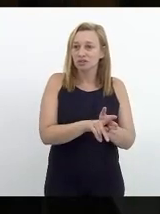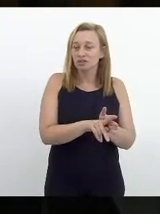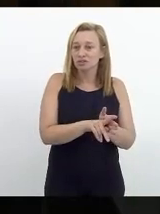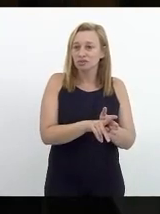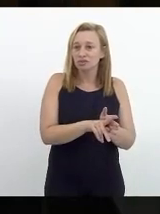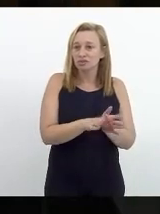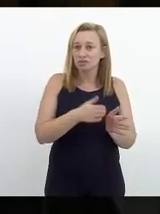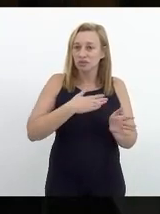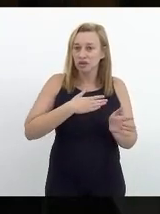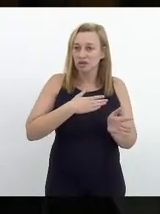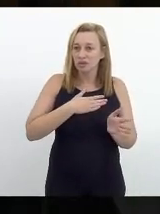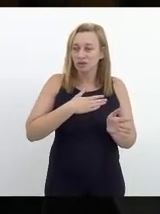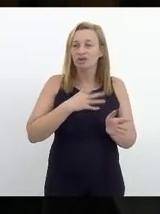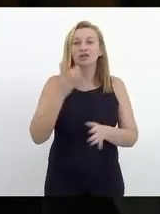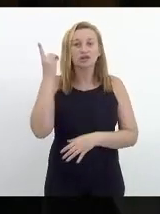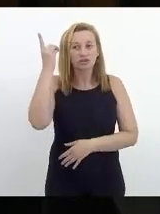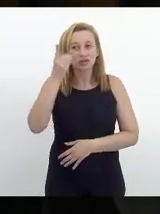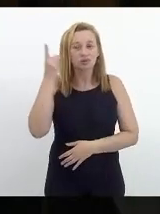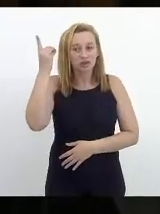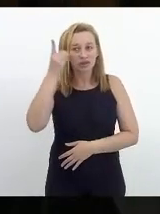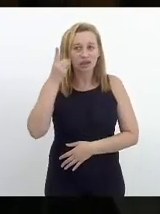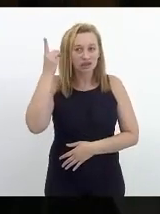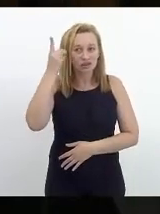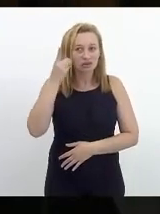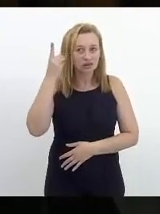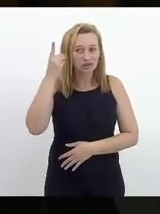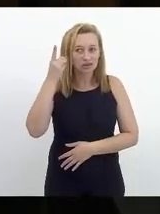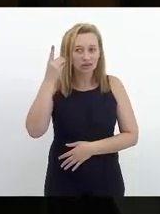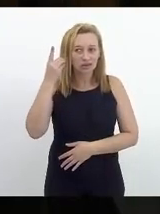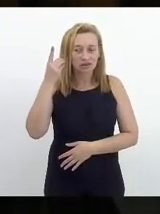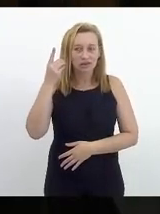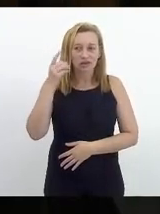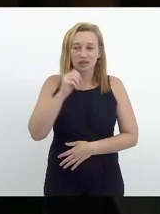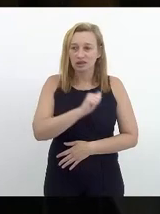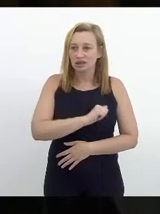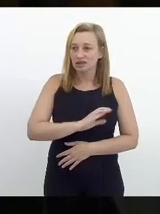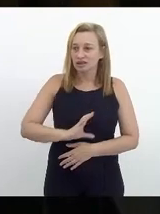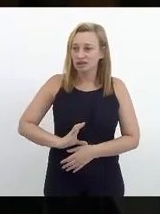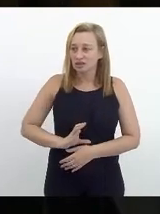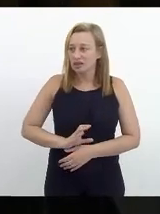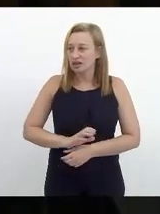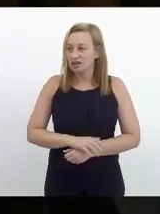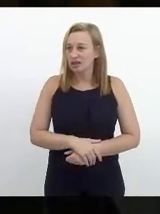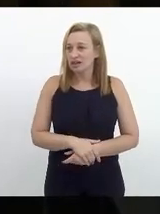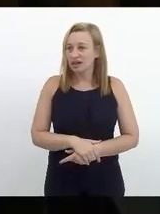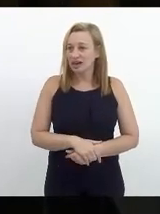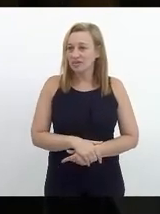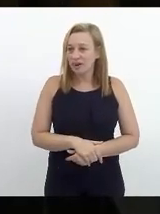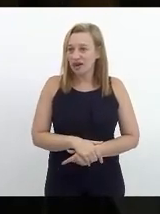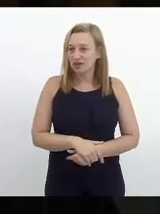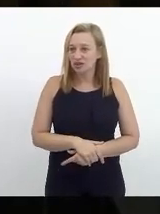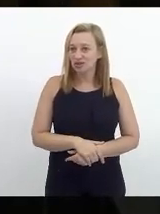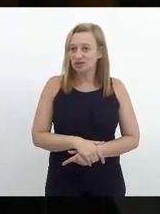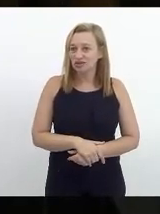e do deputado André Siciliano. Quero antes,